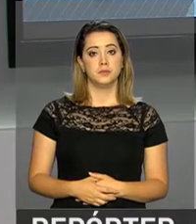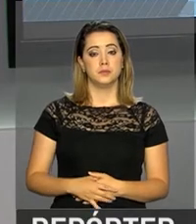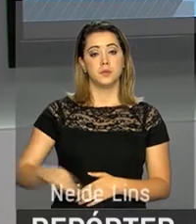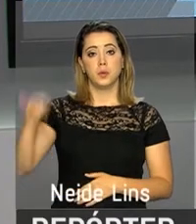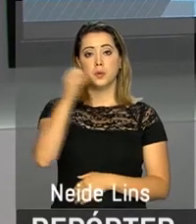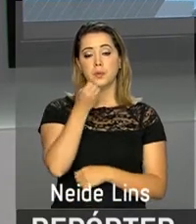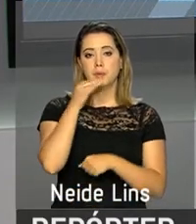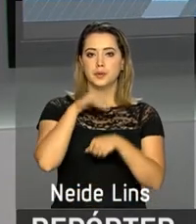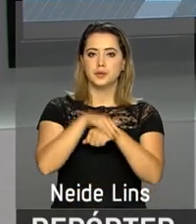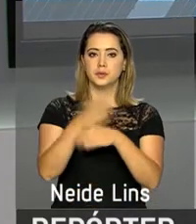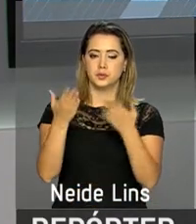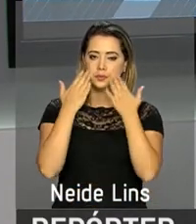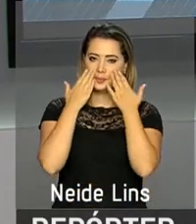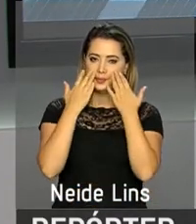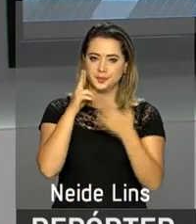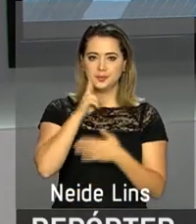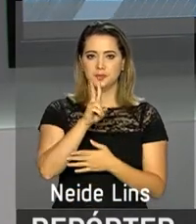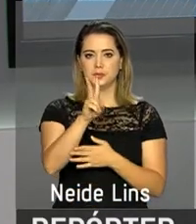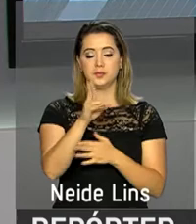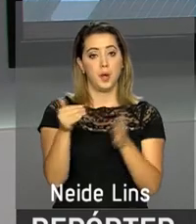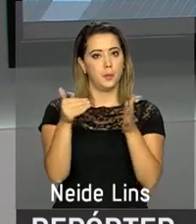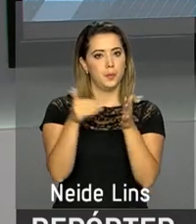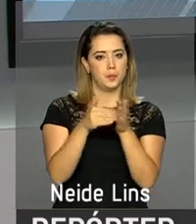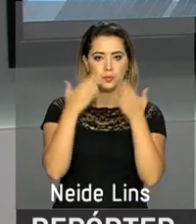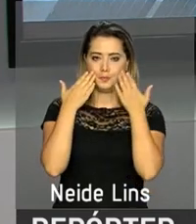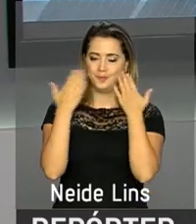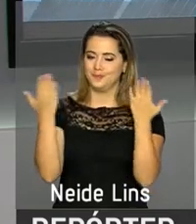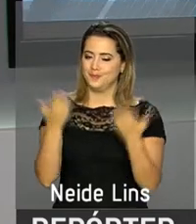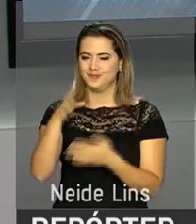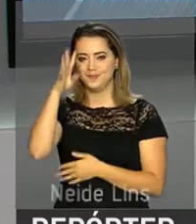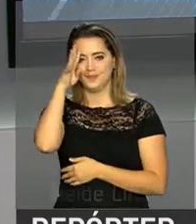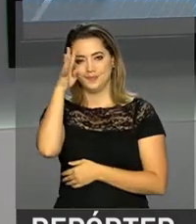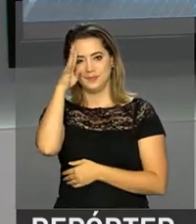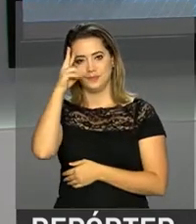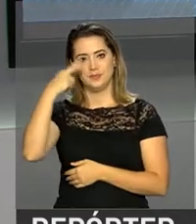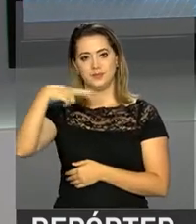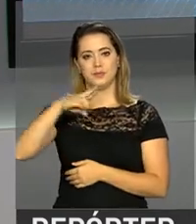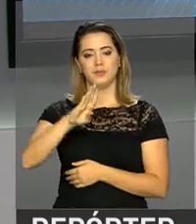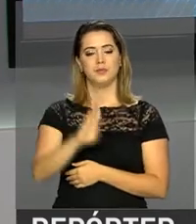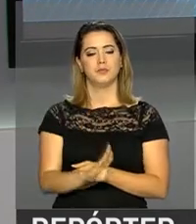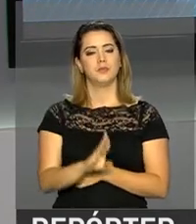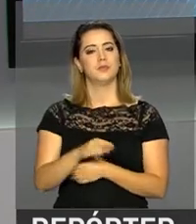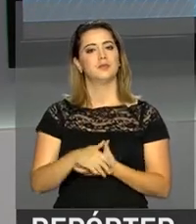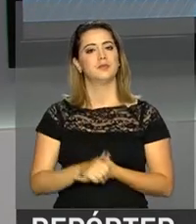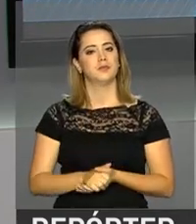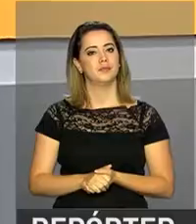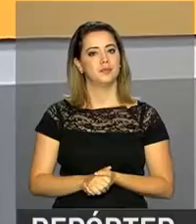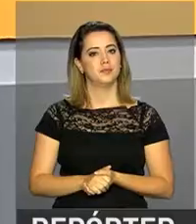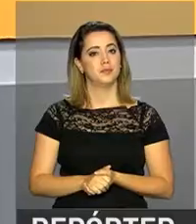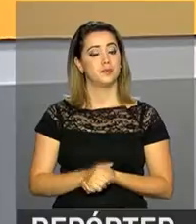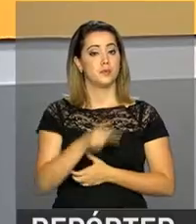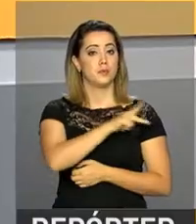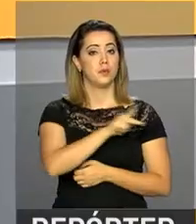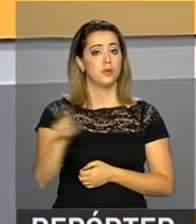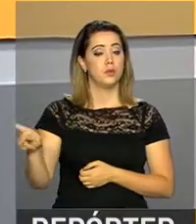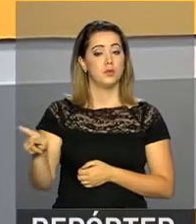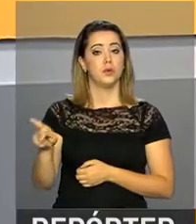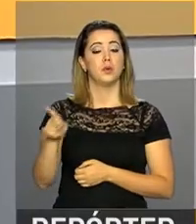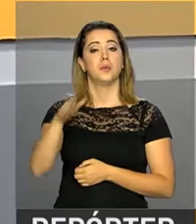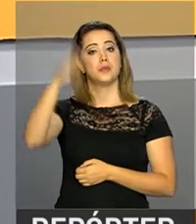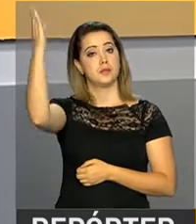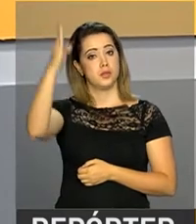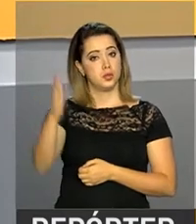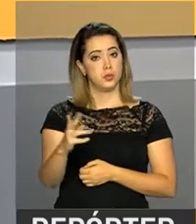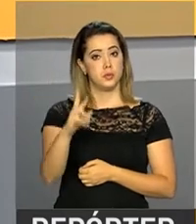Olá, boa noite. Acompanhe agora a última edição desta quarta-feira do Repórter NBR. O presidente